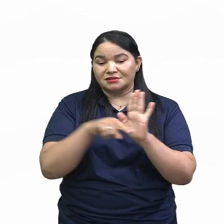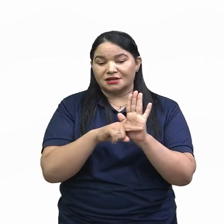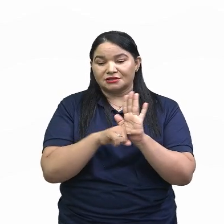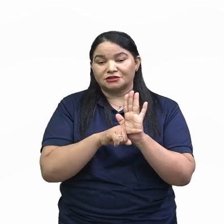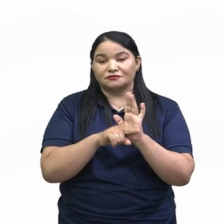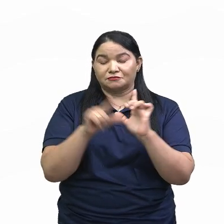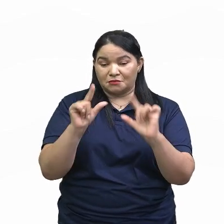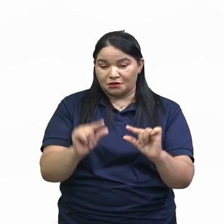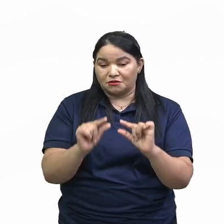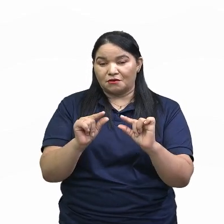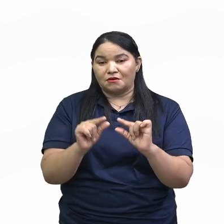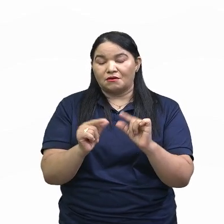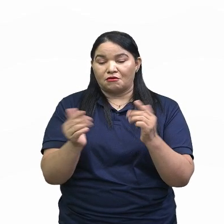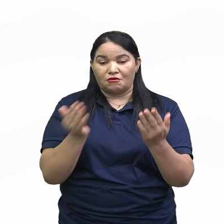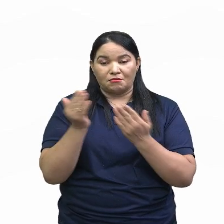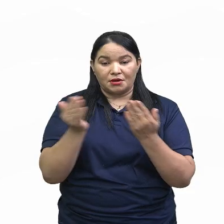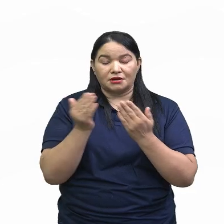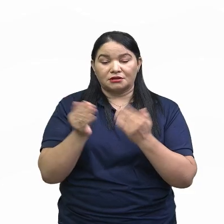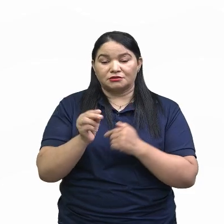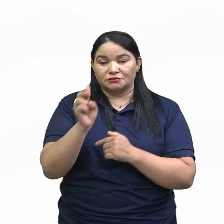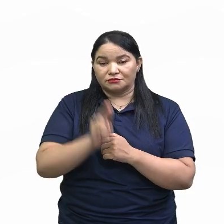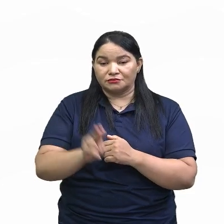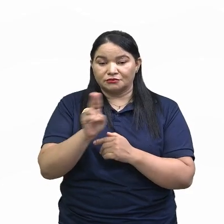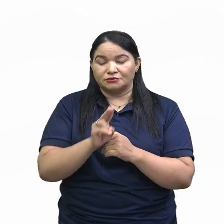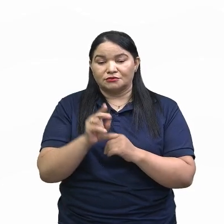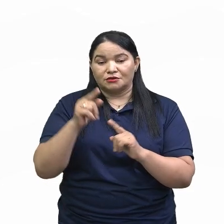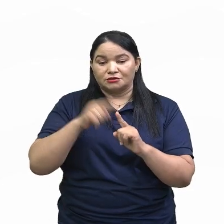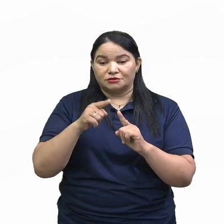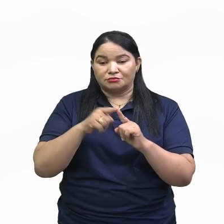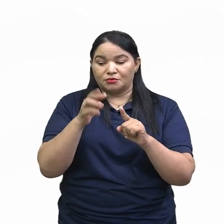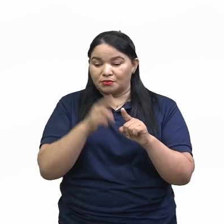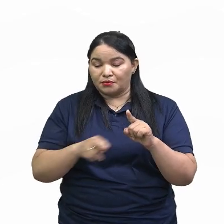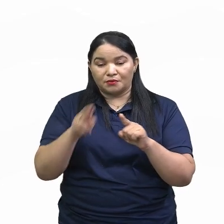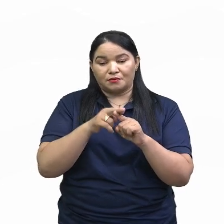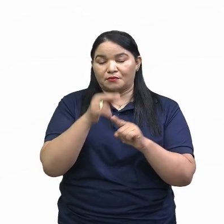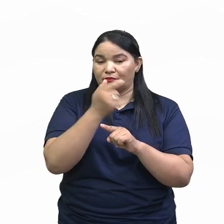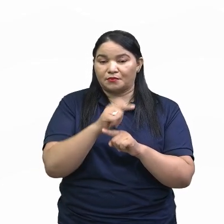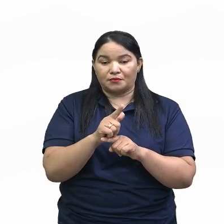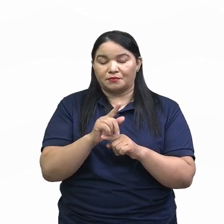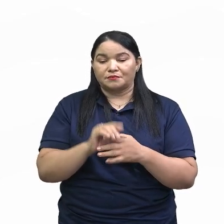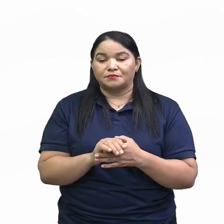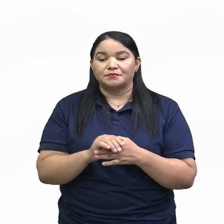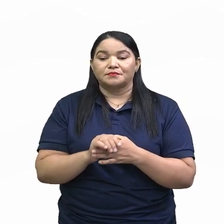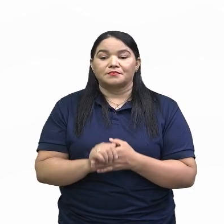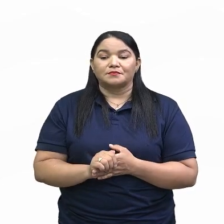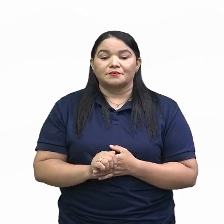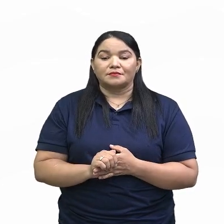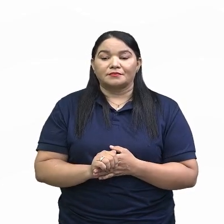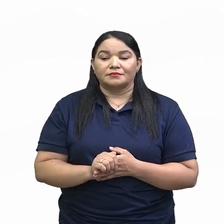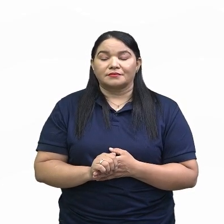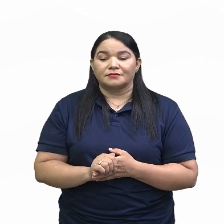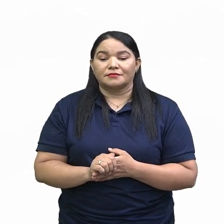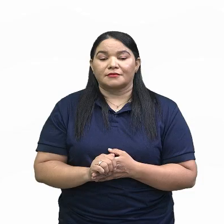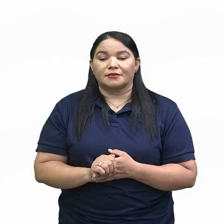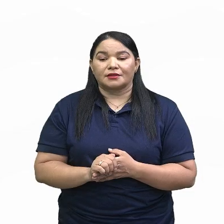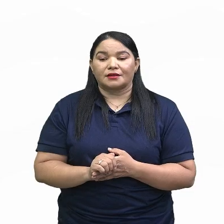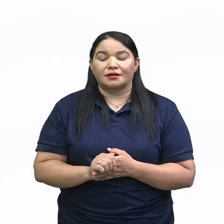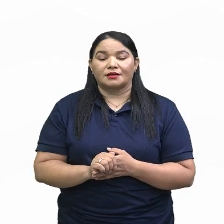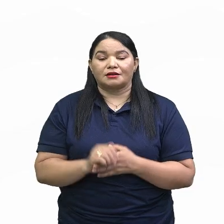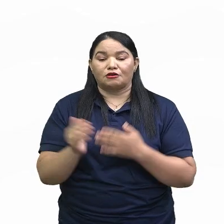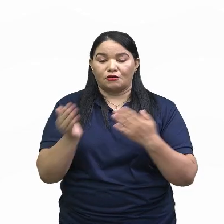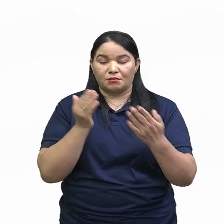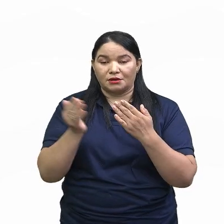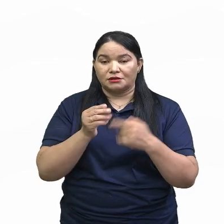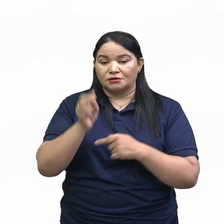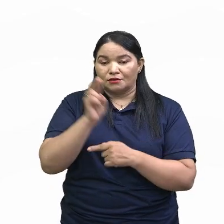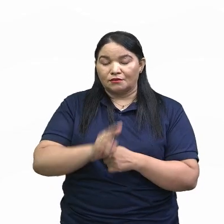bem menores se comparados ao uso de fontes não renováveis. Vamos observar que comparados ao uso